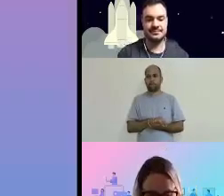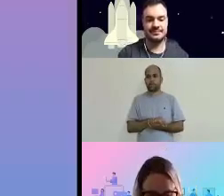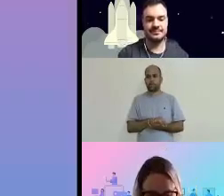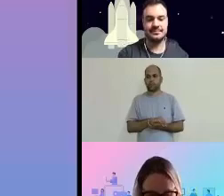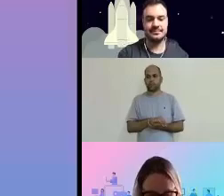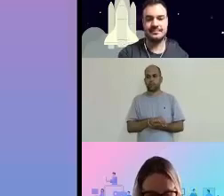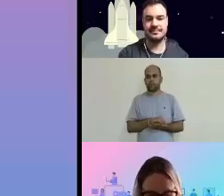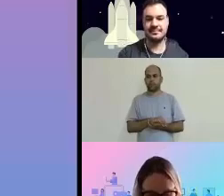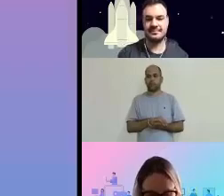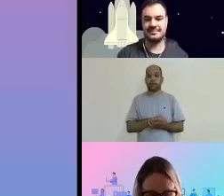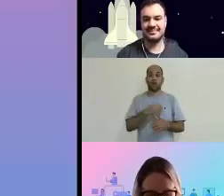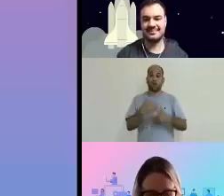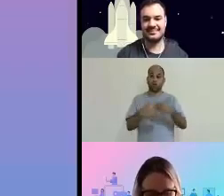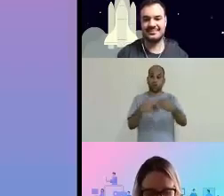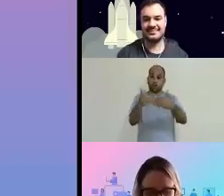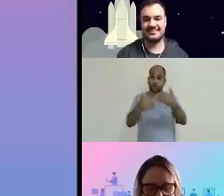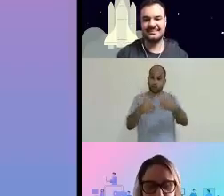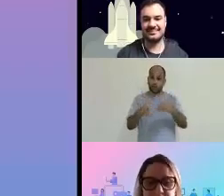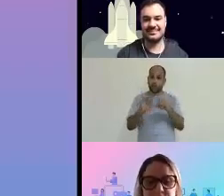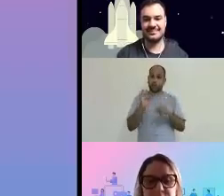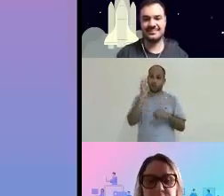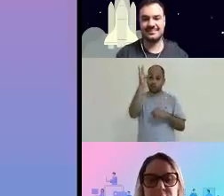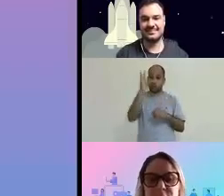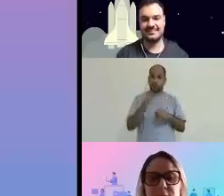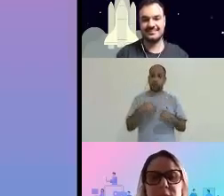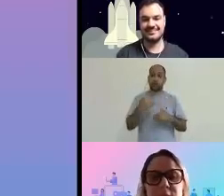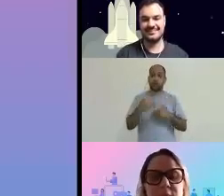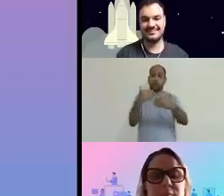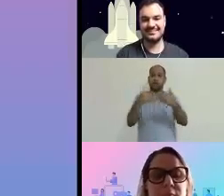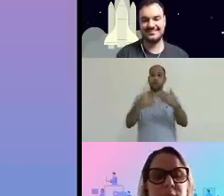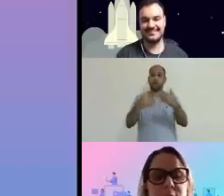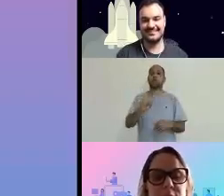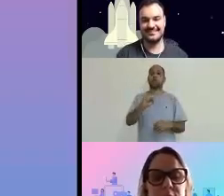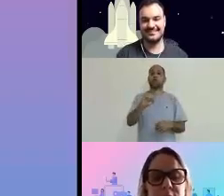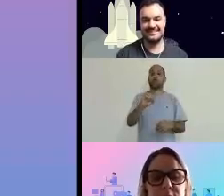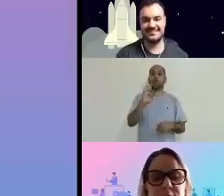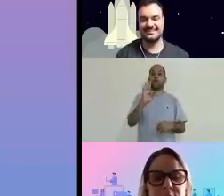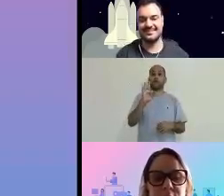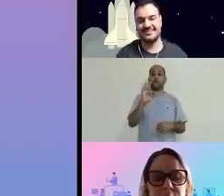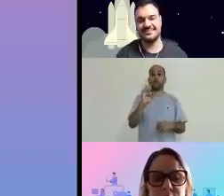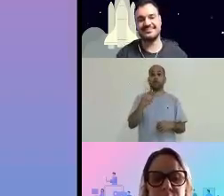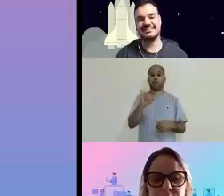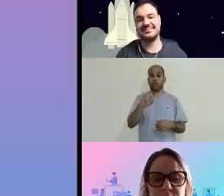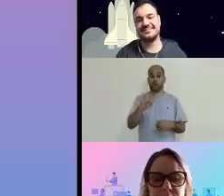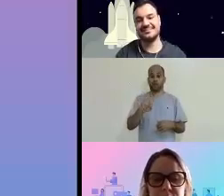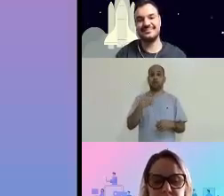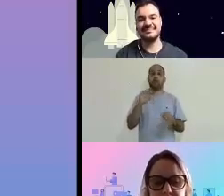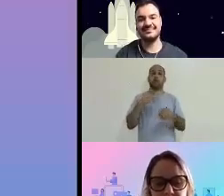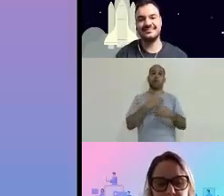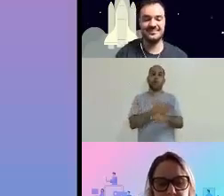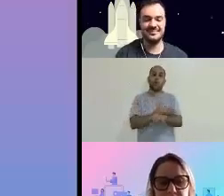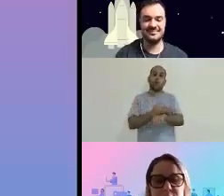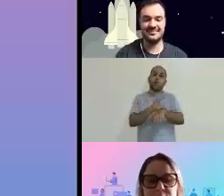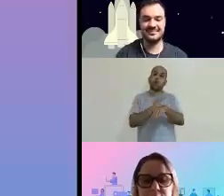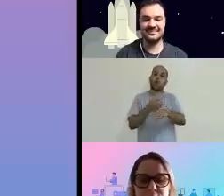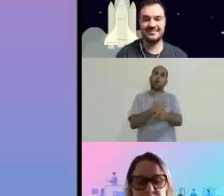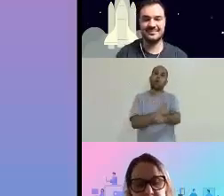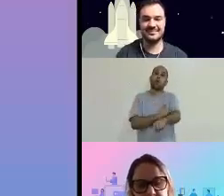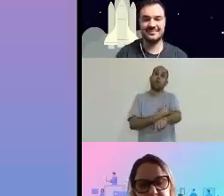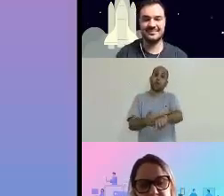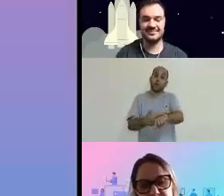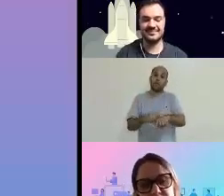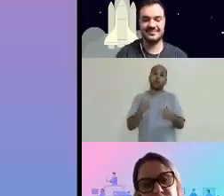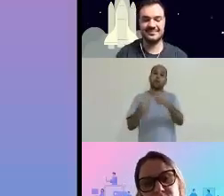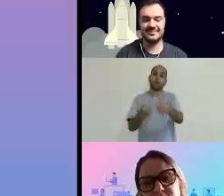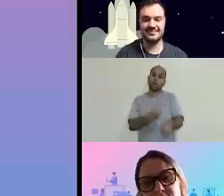Jornada futuro vem para desenvolver as soft skills ou os comportamentos socioemocionais dos jovens, que quando